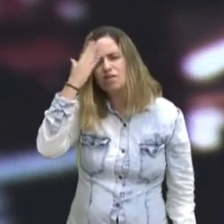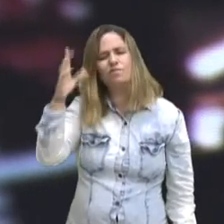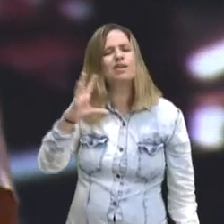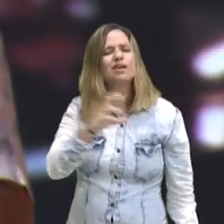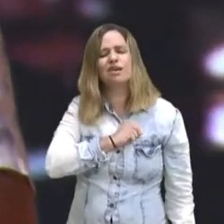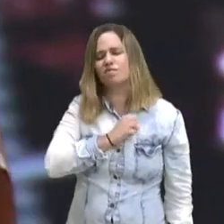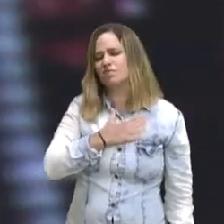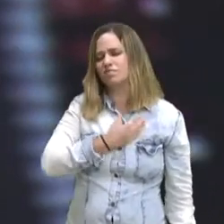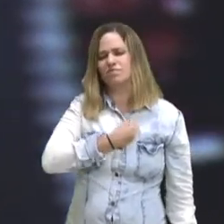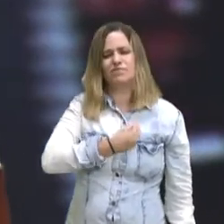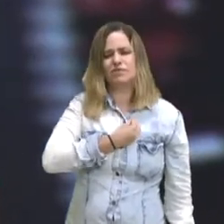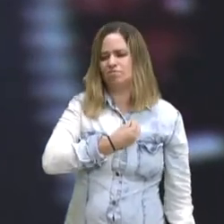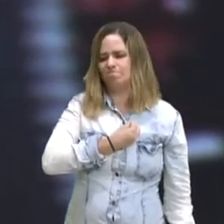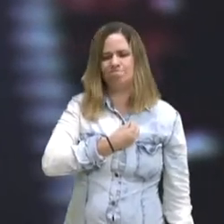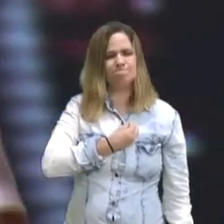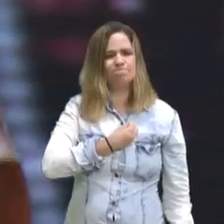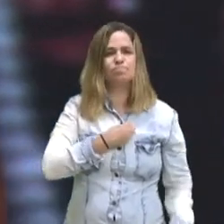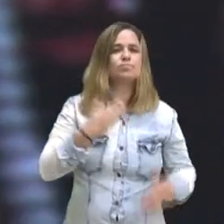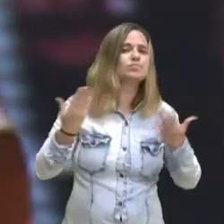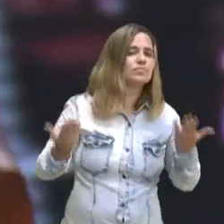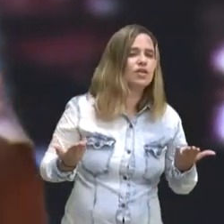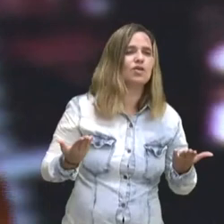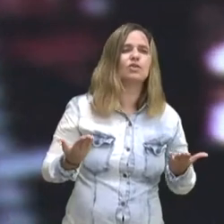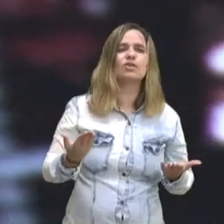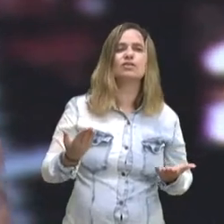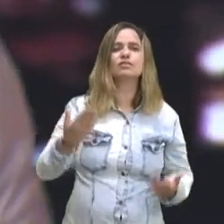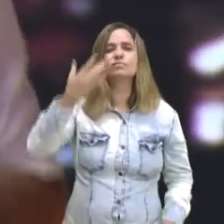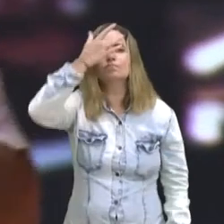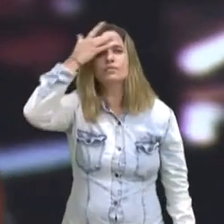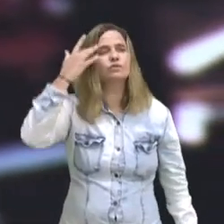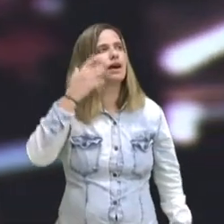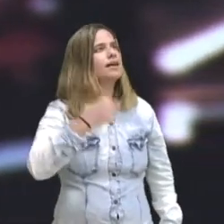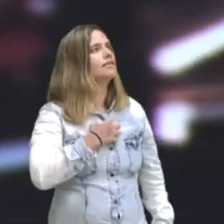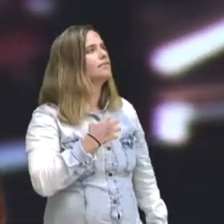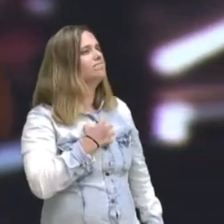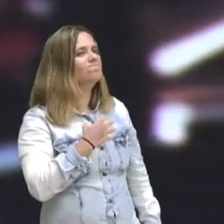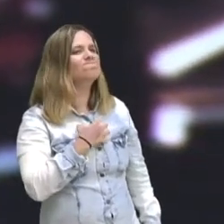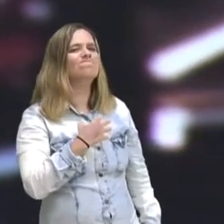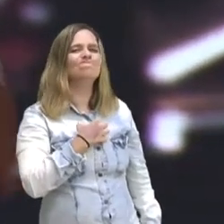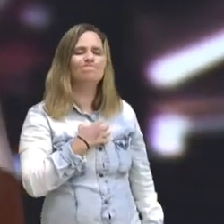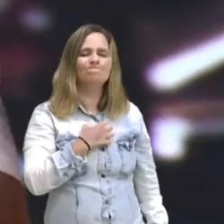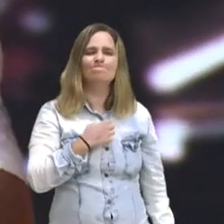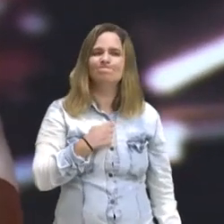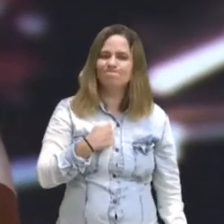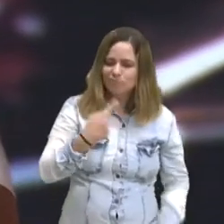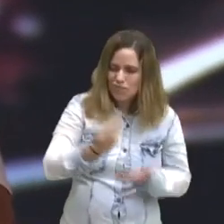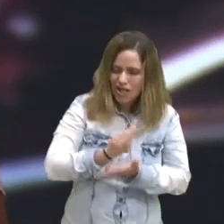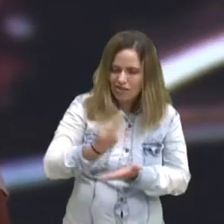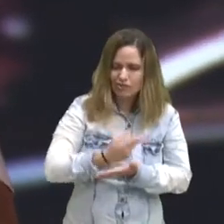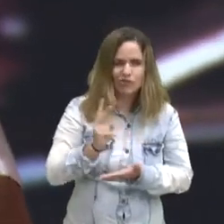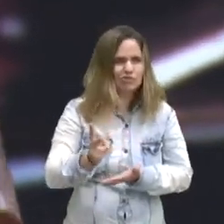no fracasso. Então, quando a pessoa escuta isso, ela fica constrangida de permanecer no fracasso. Mas quando só